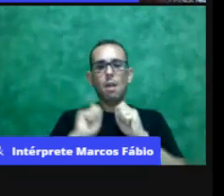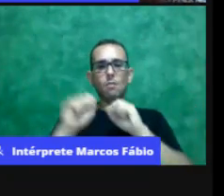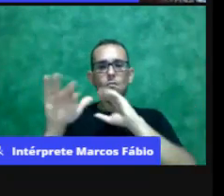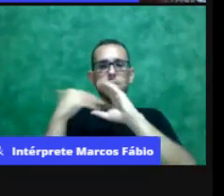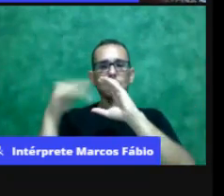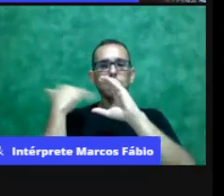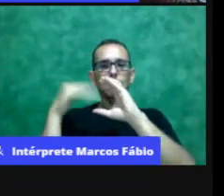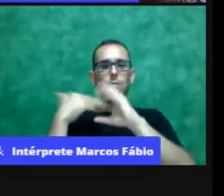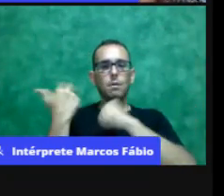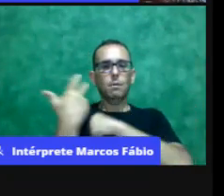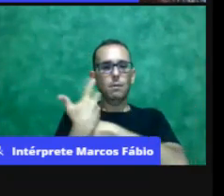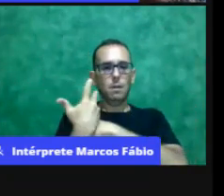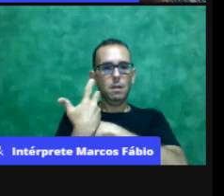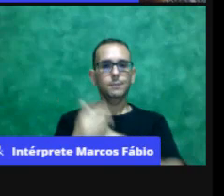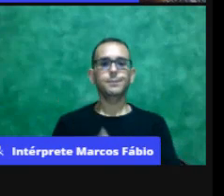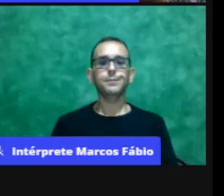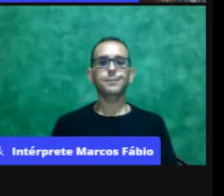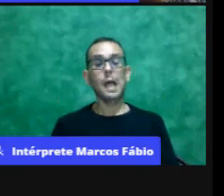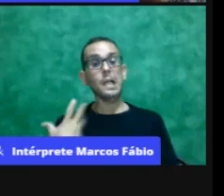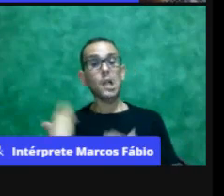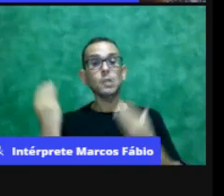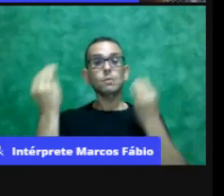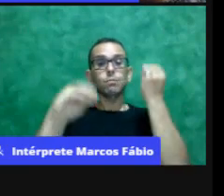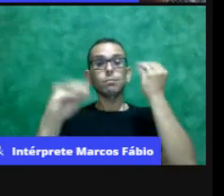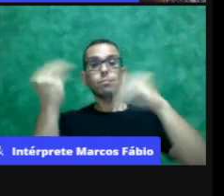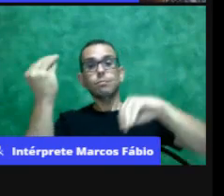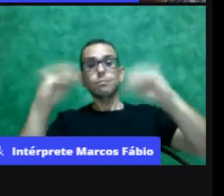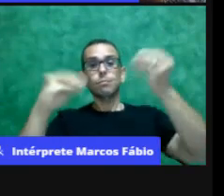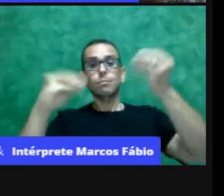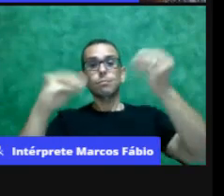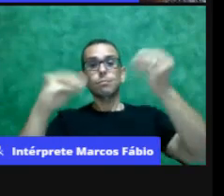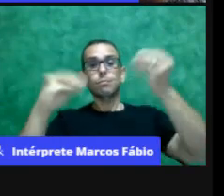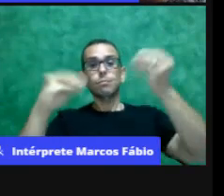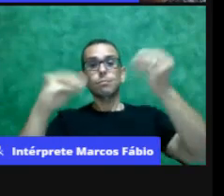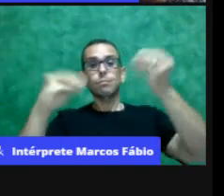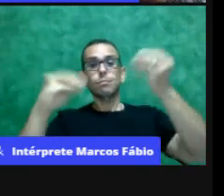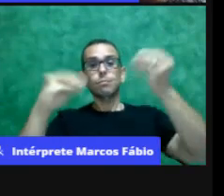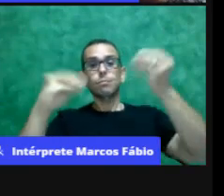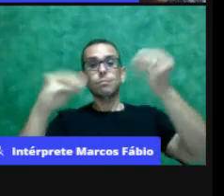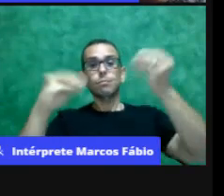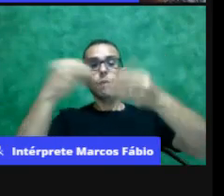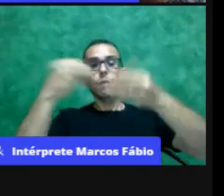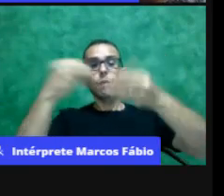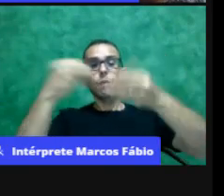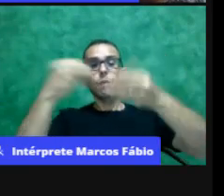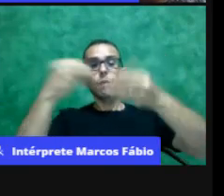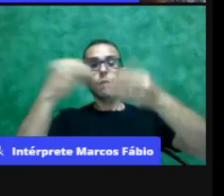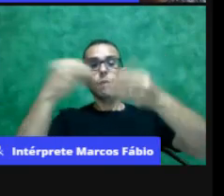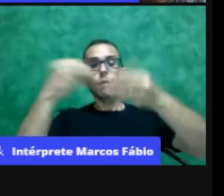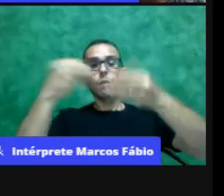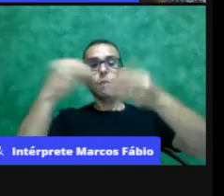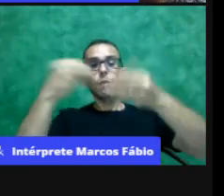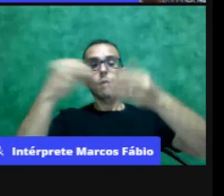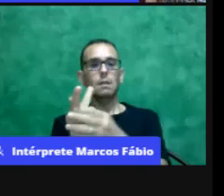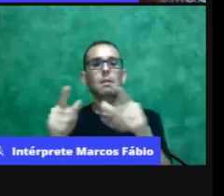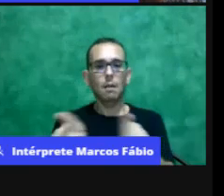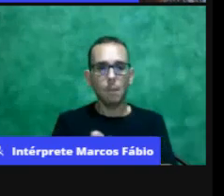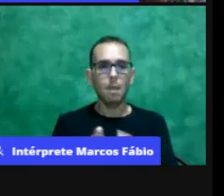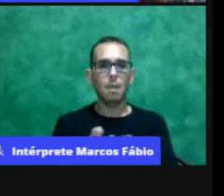mandam, e a gente colocou aqui uma lista de 12 aplicativos, plataformas, né?